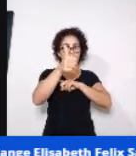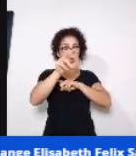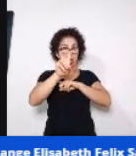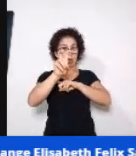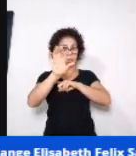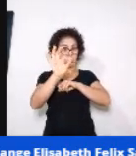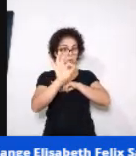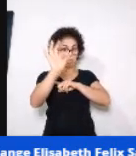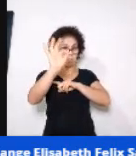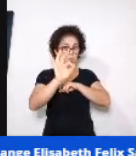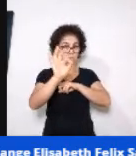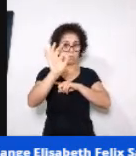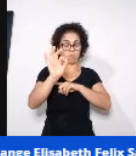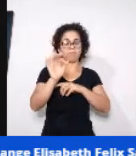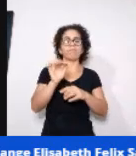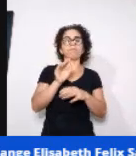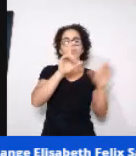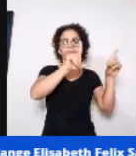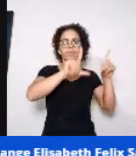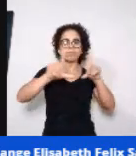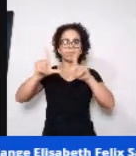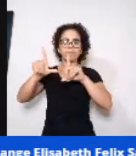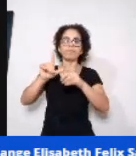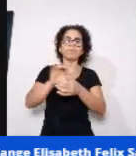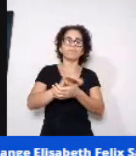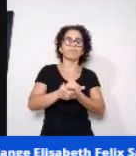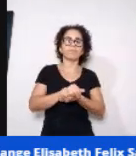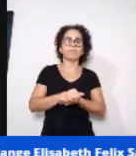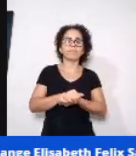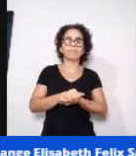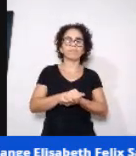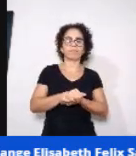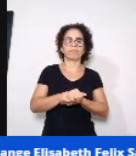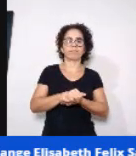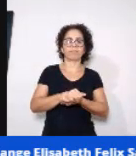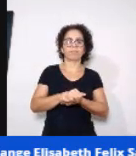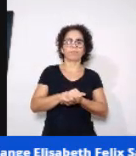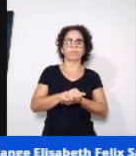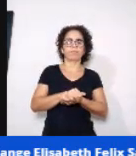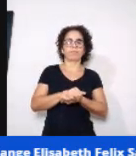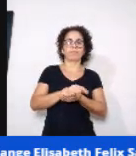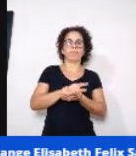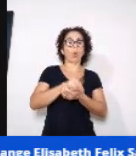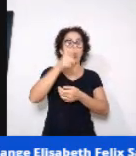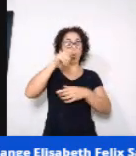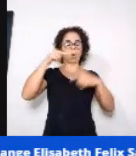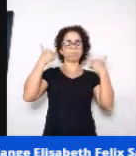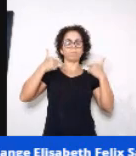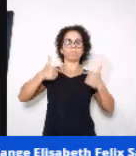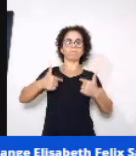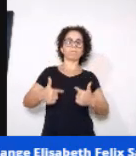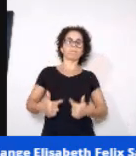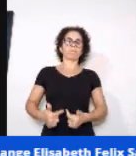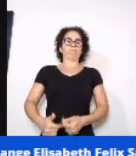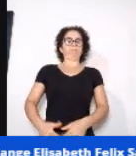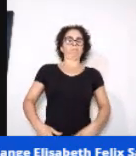isso. Mais um. Da postura encolhida. Agora, a outra postura, quando eu... postura